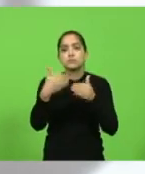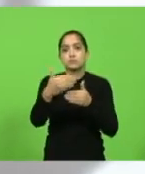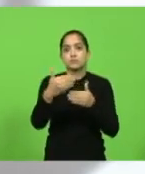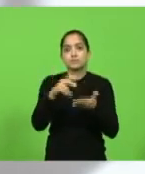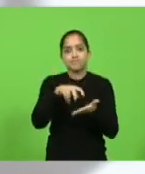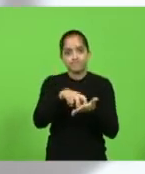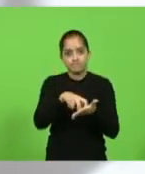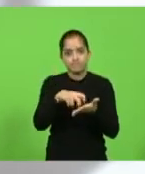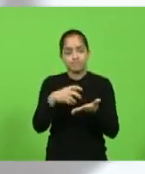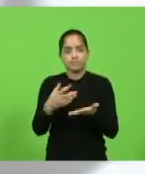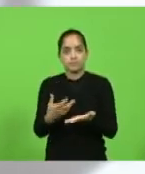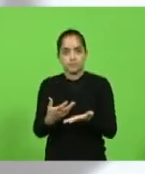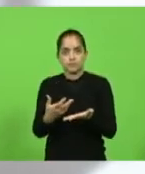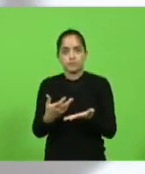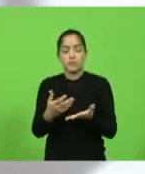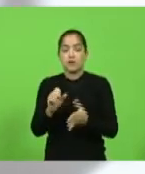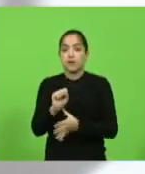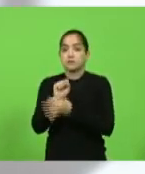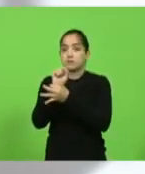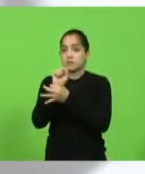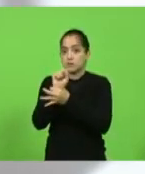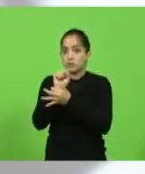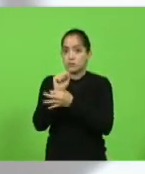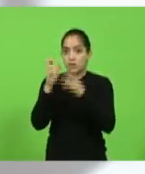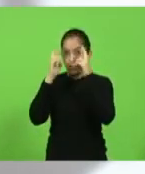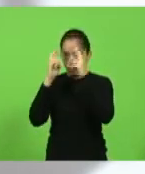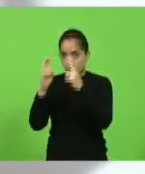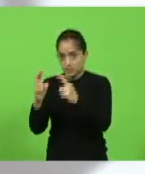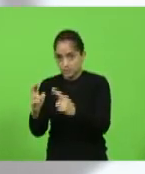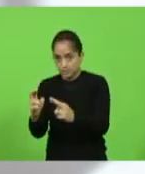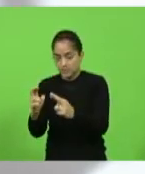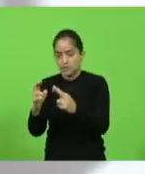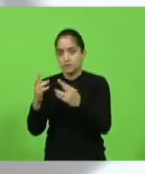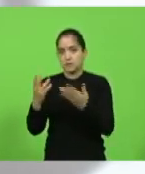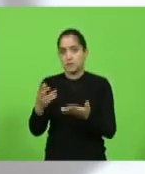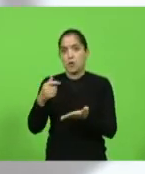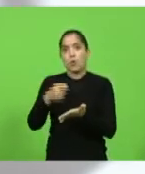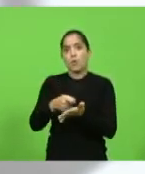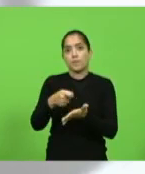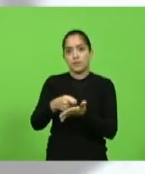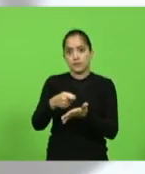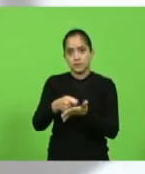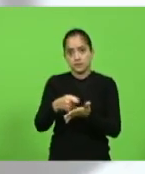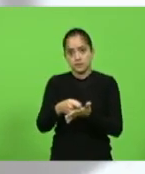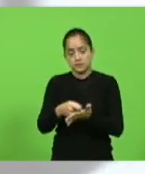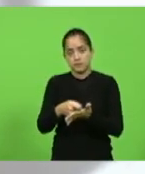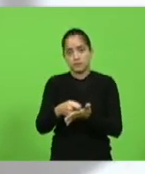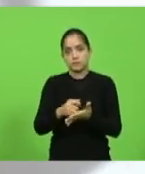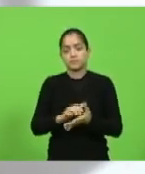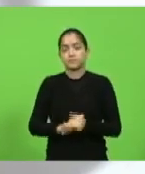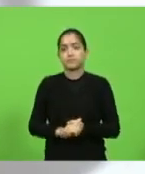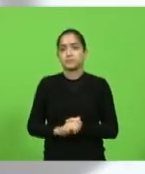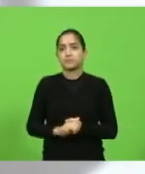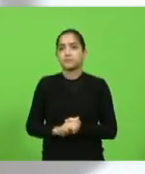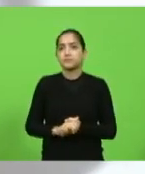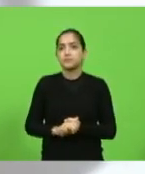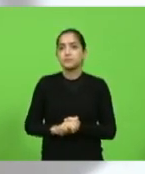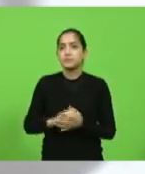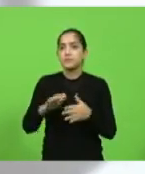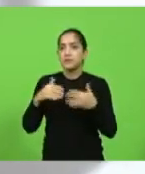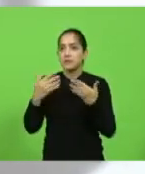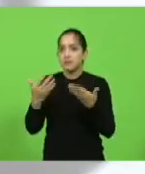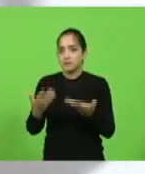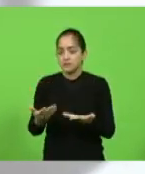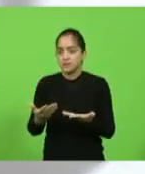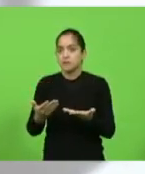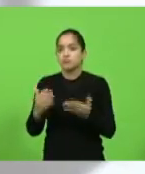anômala de assegurar o respeito ao princípio da obrigatoriedade da ação penal. Porém, tratando-se de